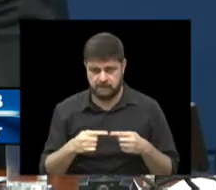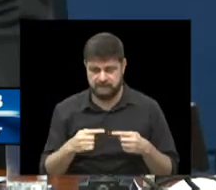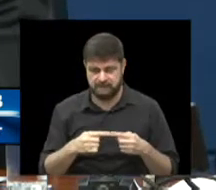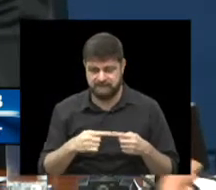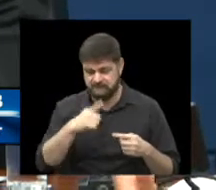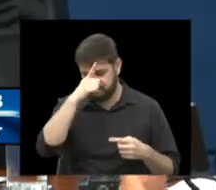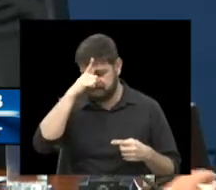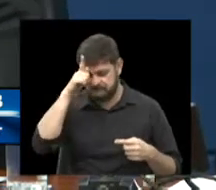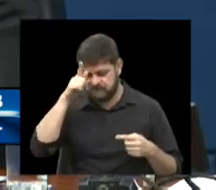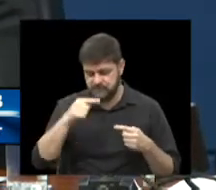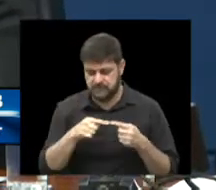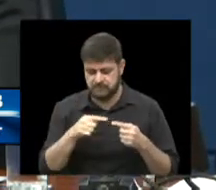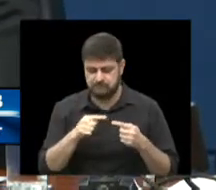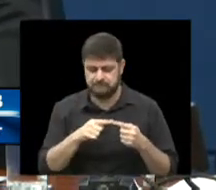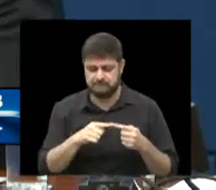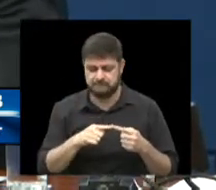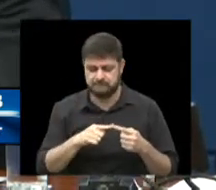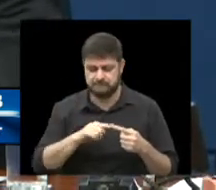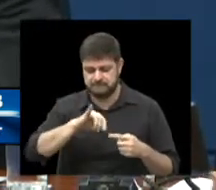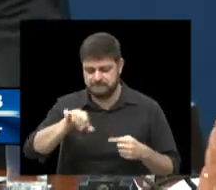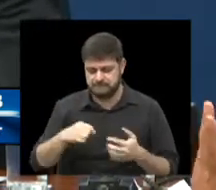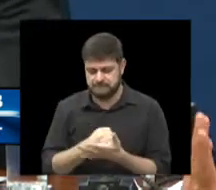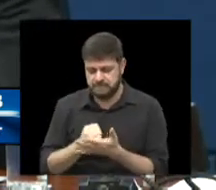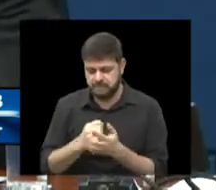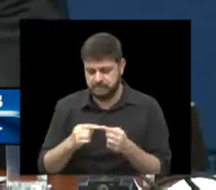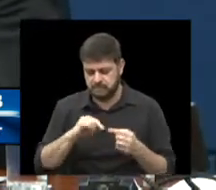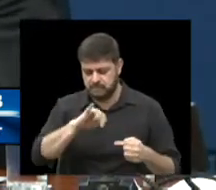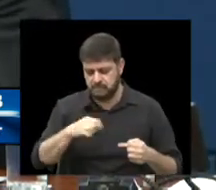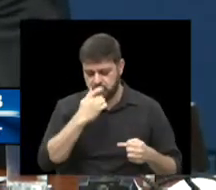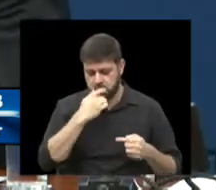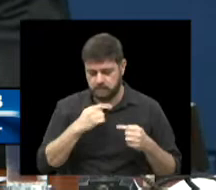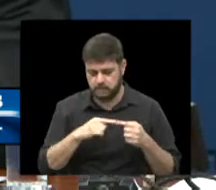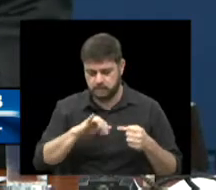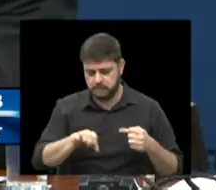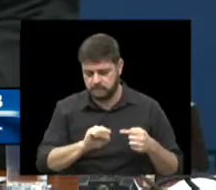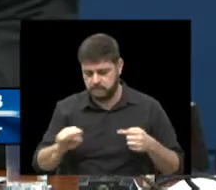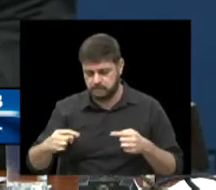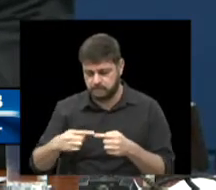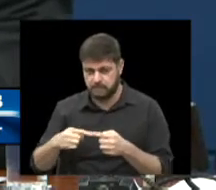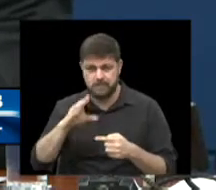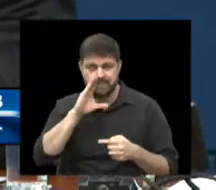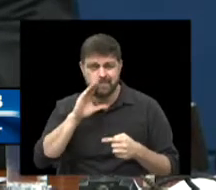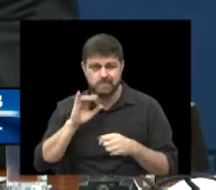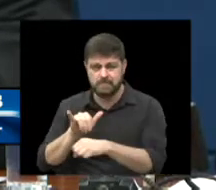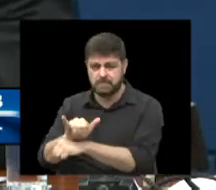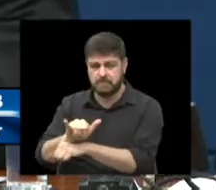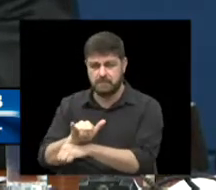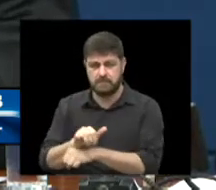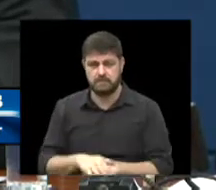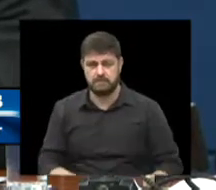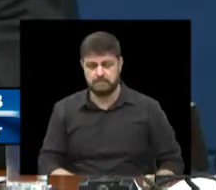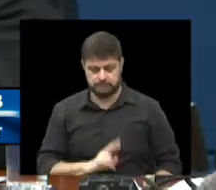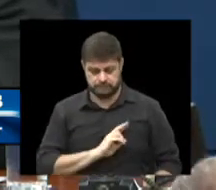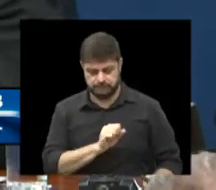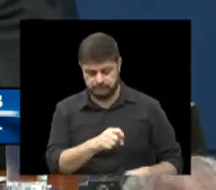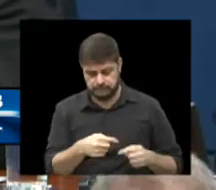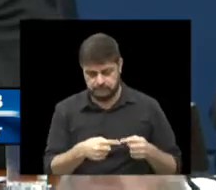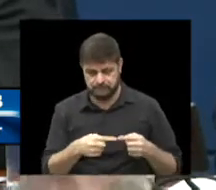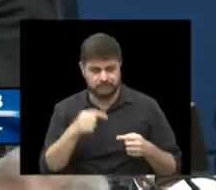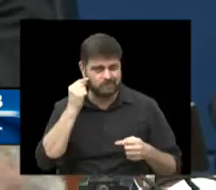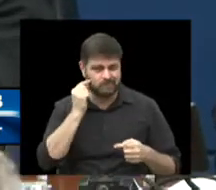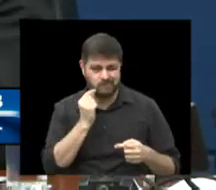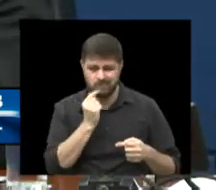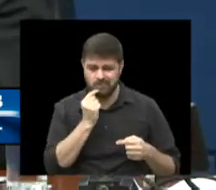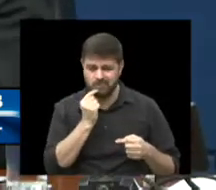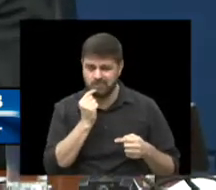sim. Gustavo Peta, sim. Jorge da Farmácia, sim. Jorge Schneider, sim. J. Silva, sim. Luiz Cirilo, ausente. Luiz Rossini, sim.